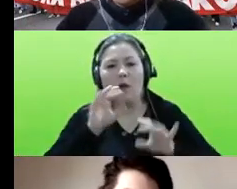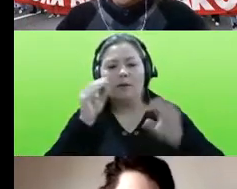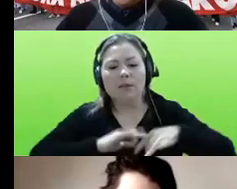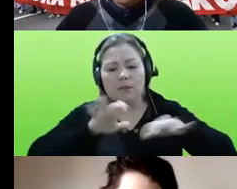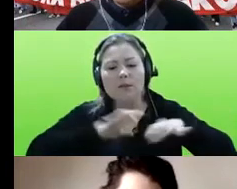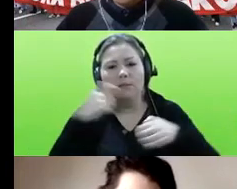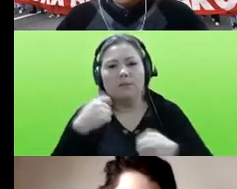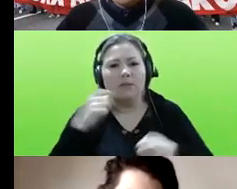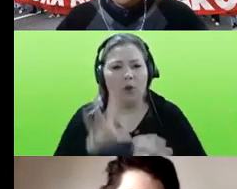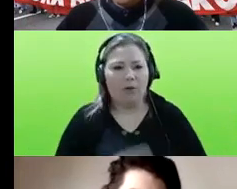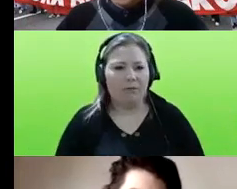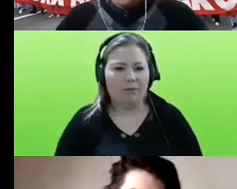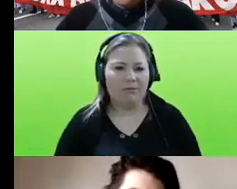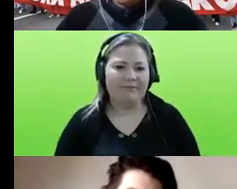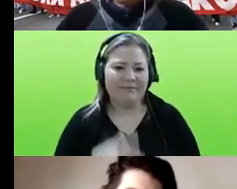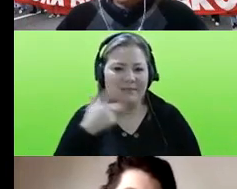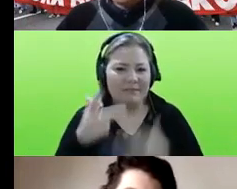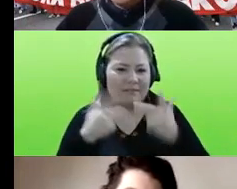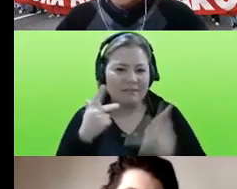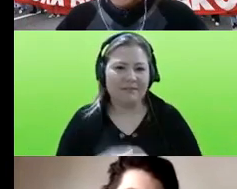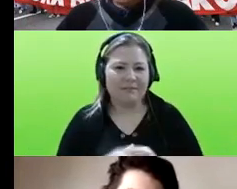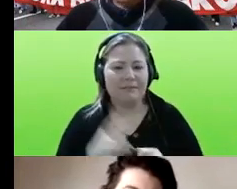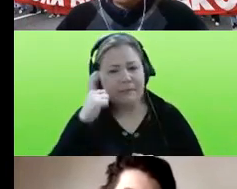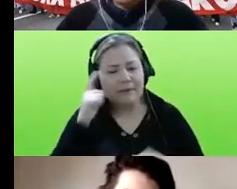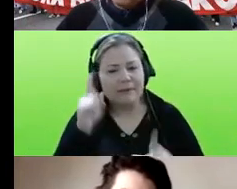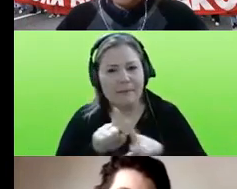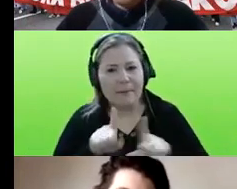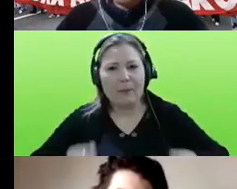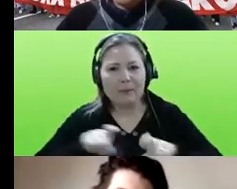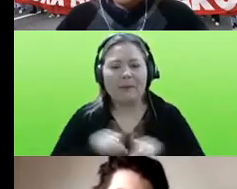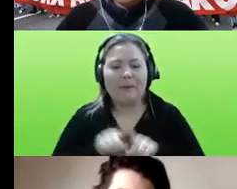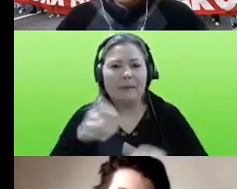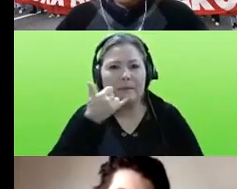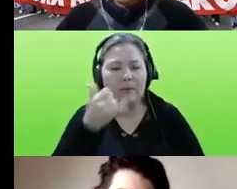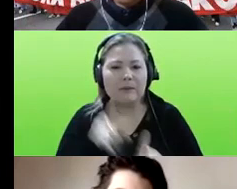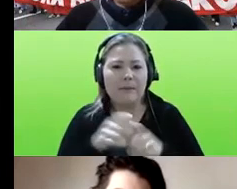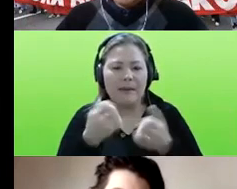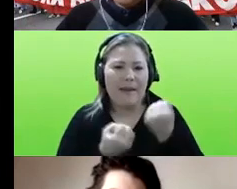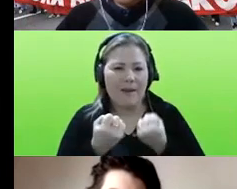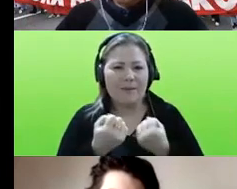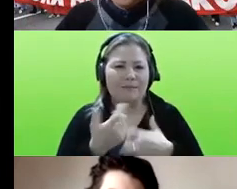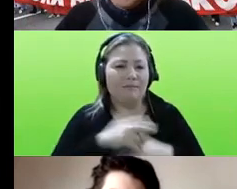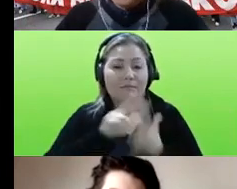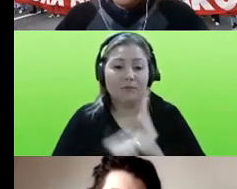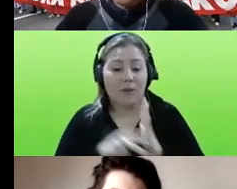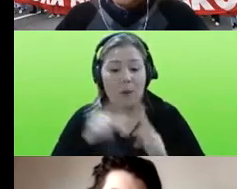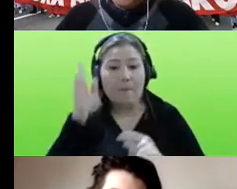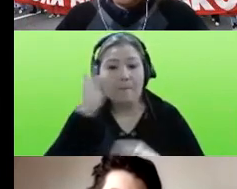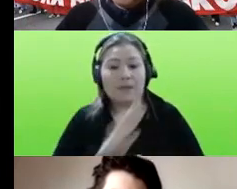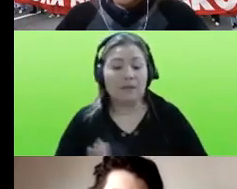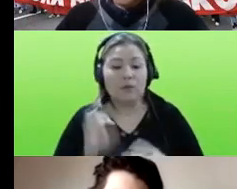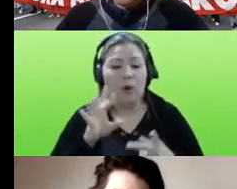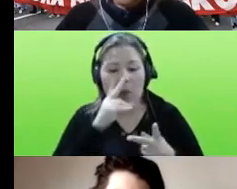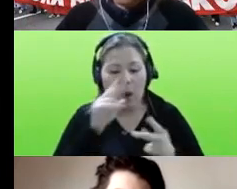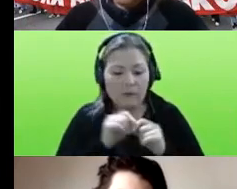vista tecnológico, pensando em computadores, celulares e automóveis, o Brasil fica apenas montando